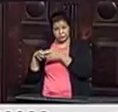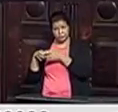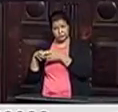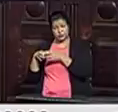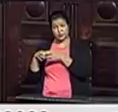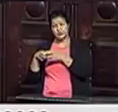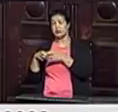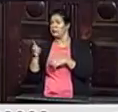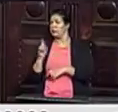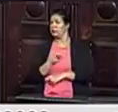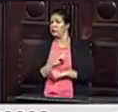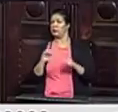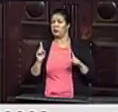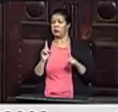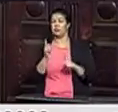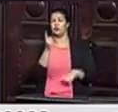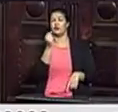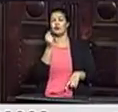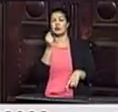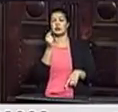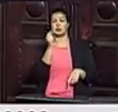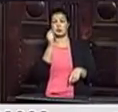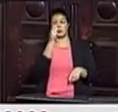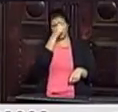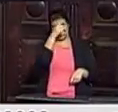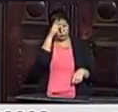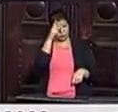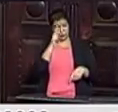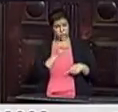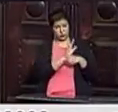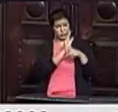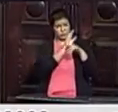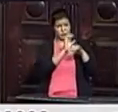Financiamento público de campanha, não.